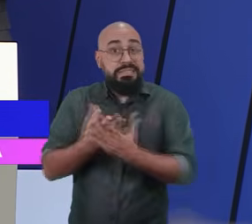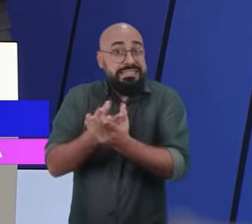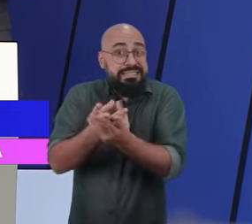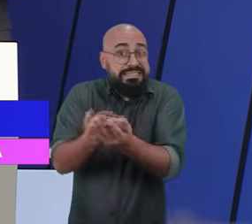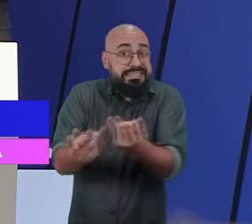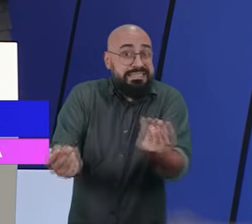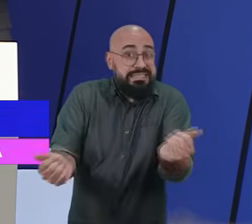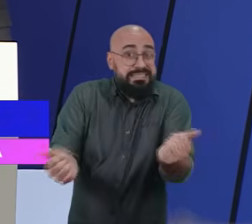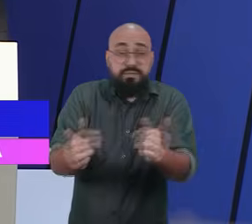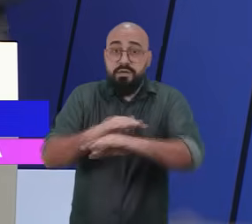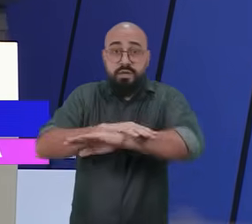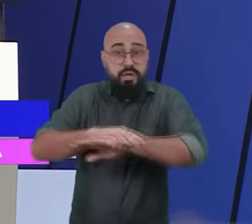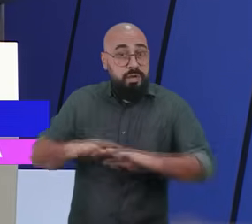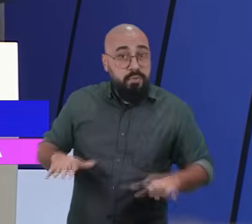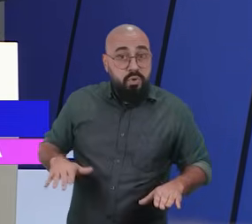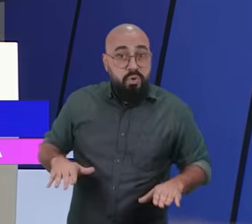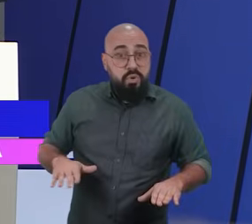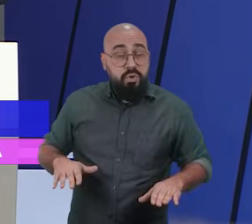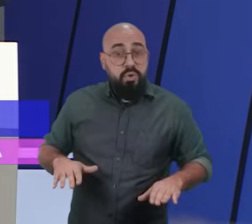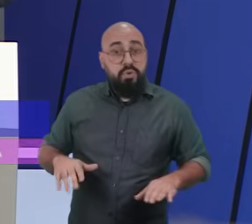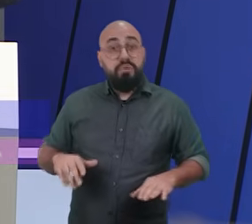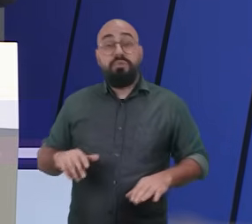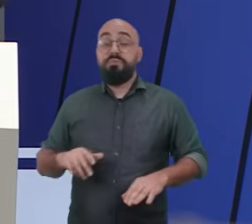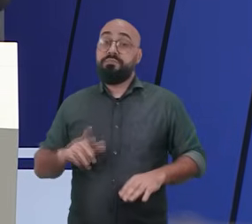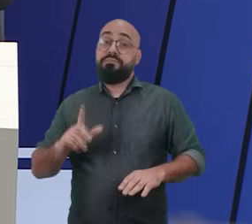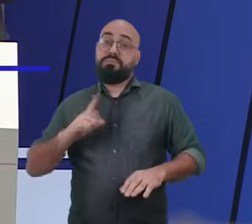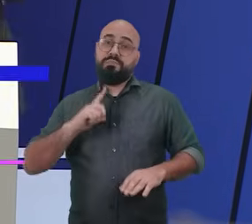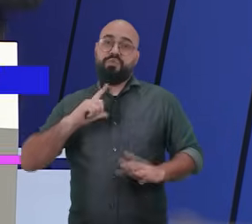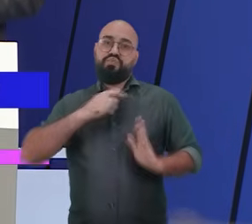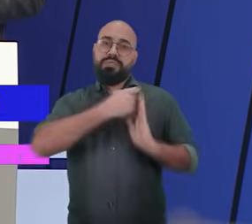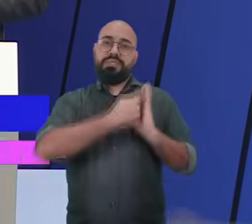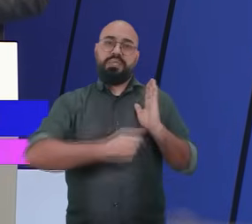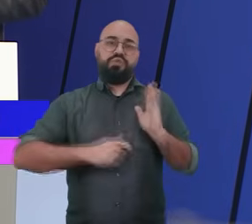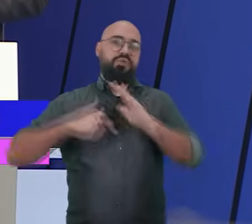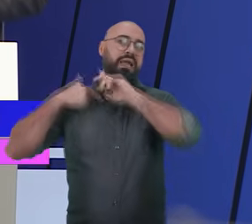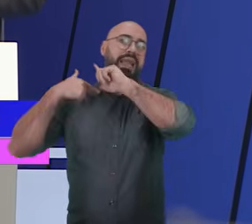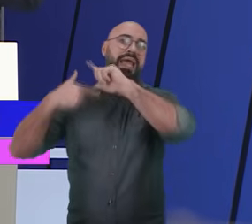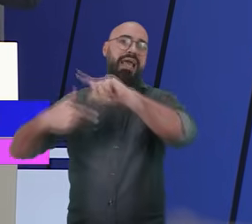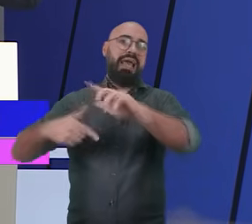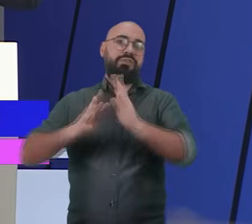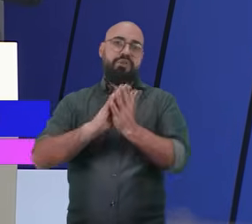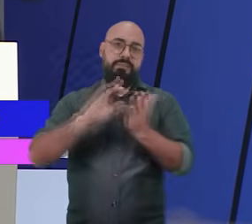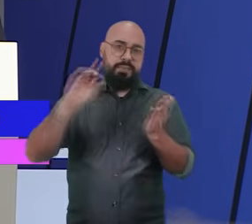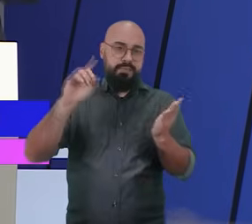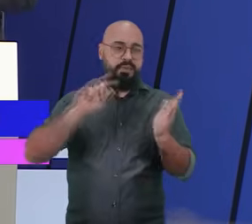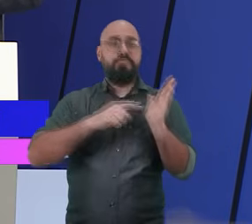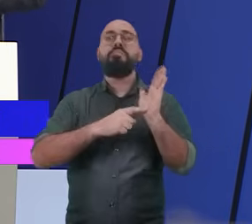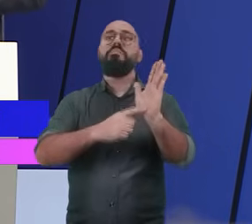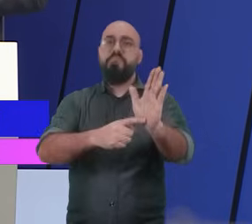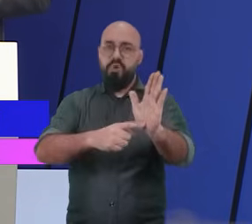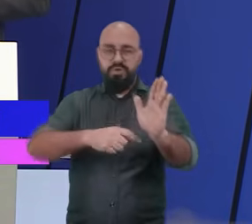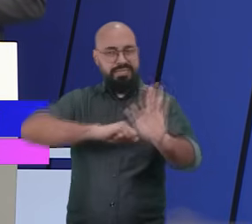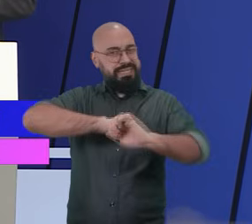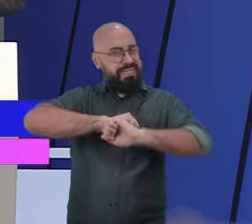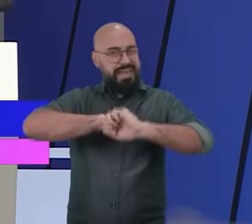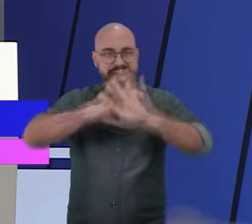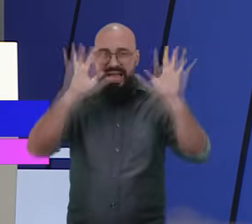mais existir. E tem mais, quando vamos a um texto clássico da Bíblia, isso fica mais evidente